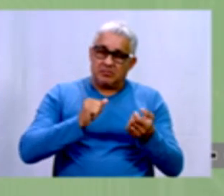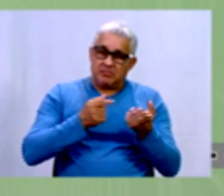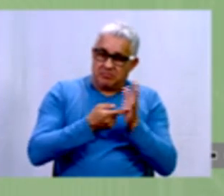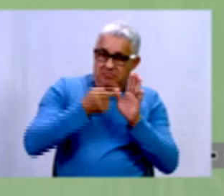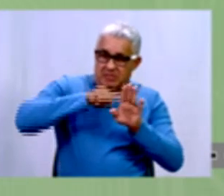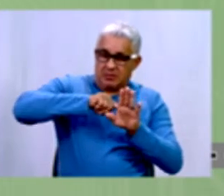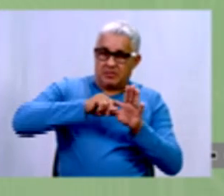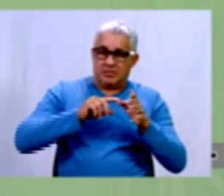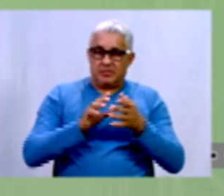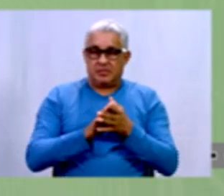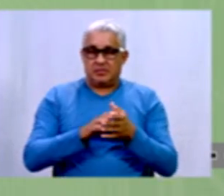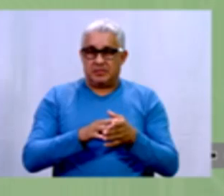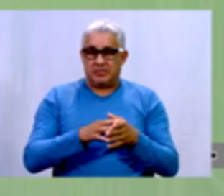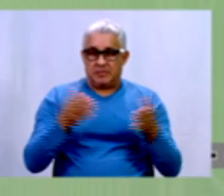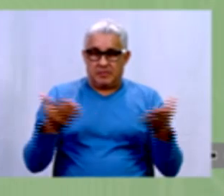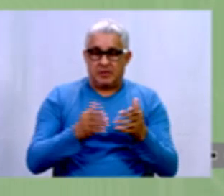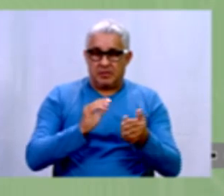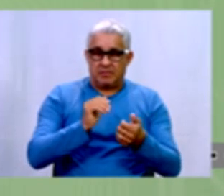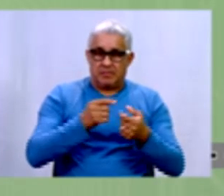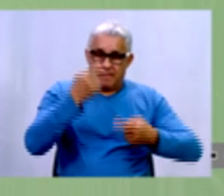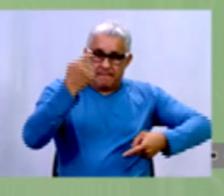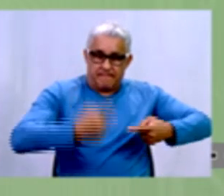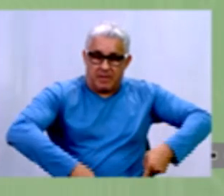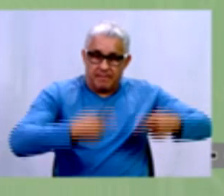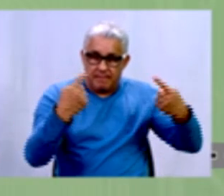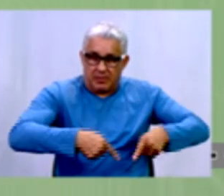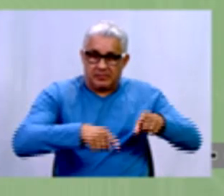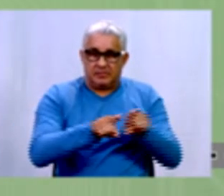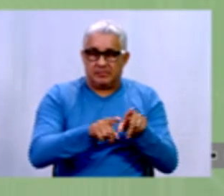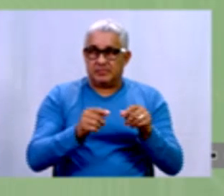atuais necessidades competitivas.